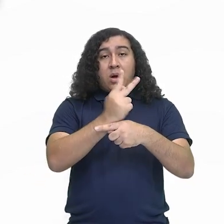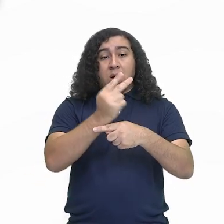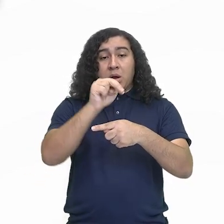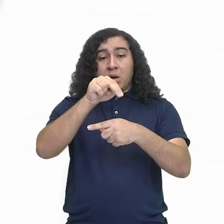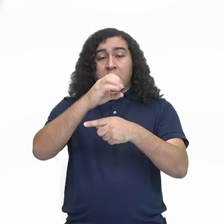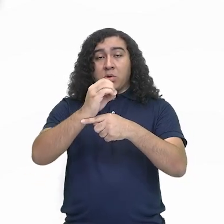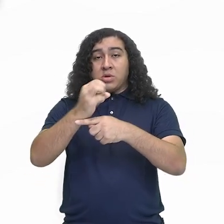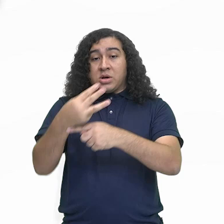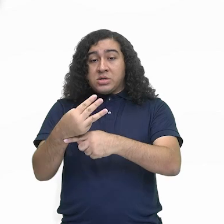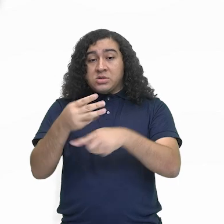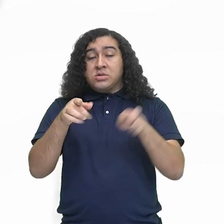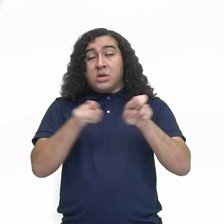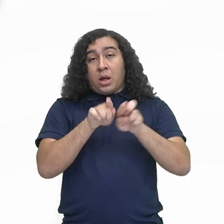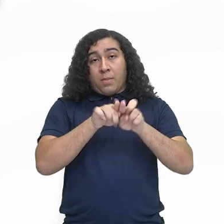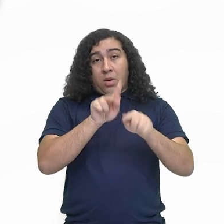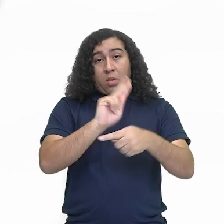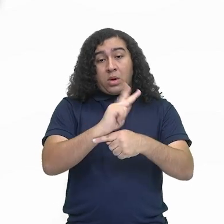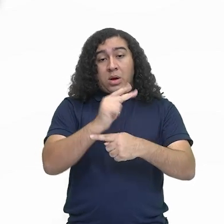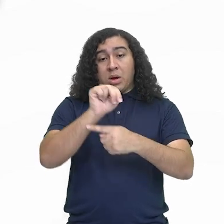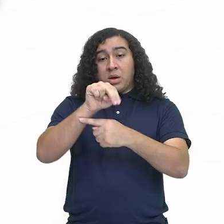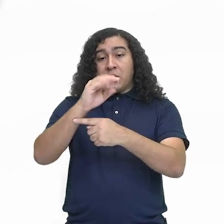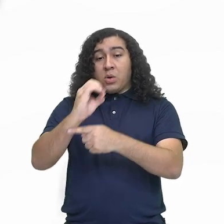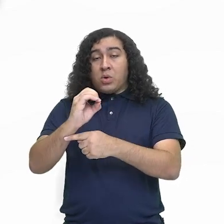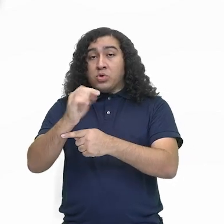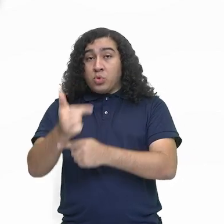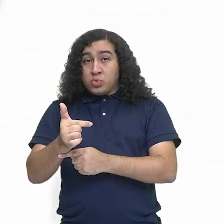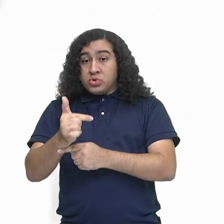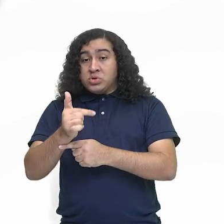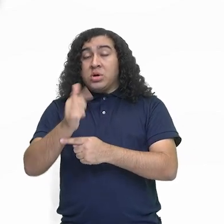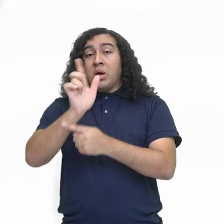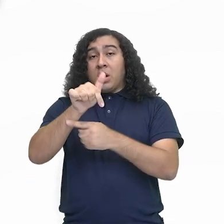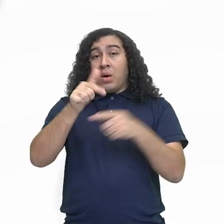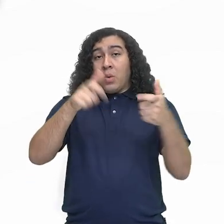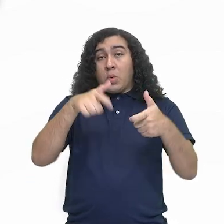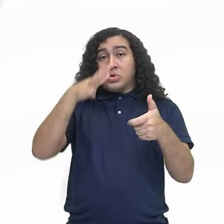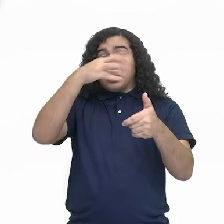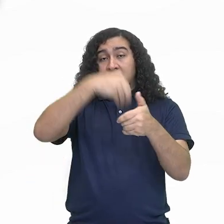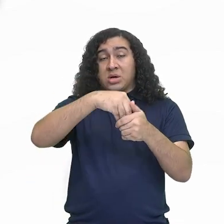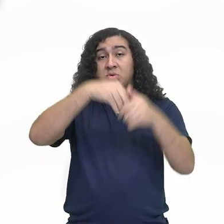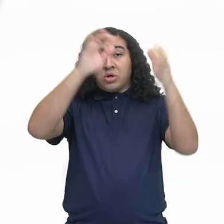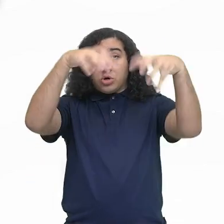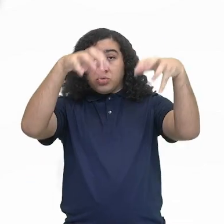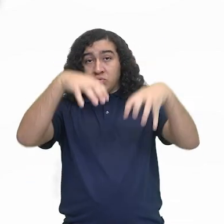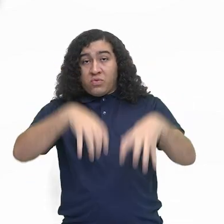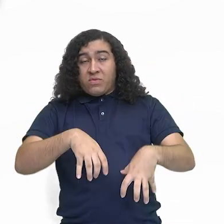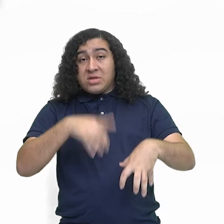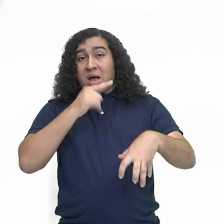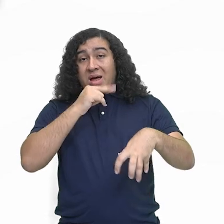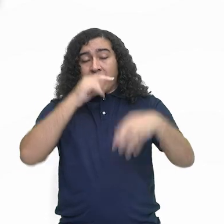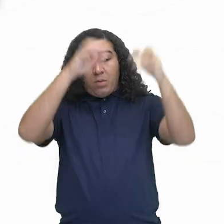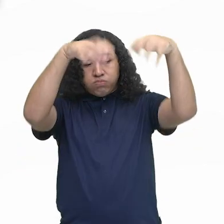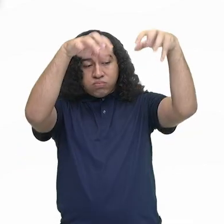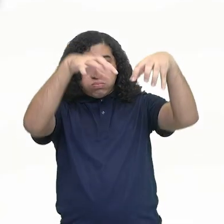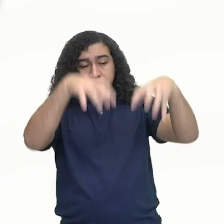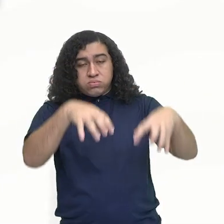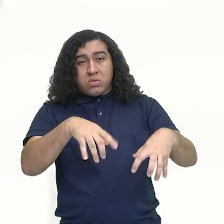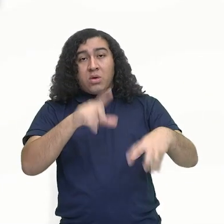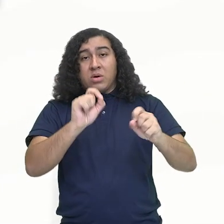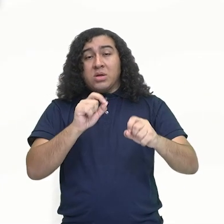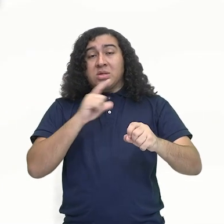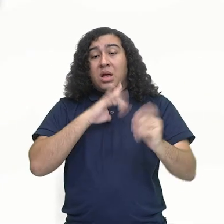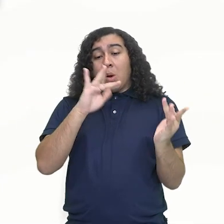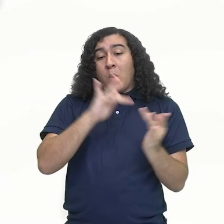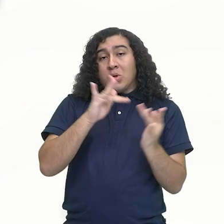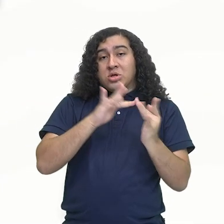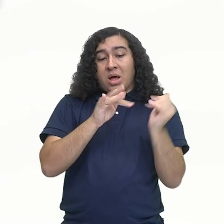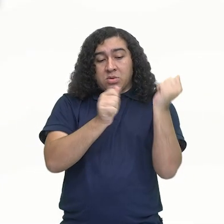aí nas chuvas e, consequentemente, a gente vai ter aí essa alta capacidade de corrosão, como a